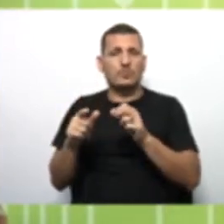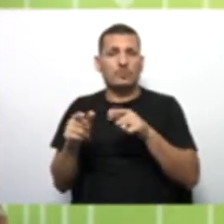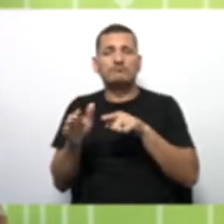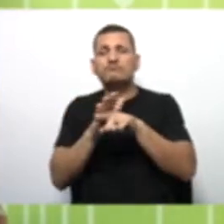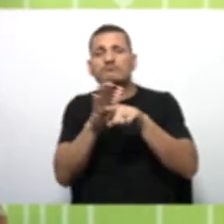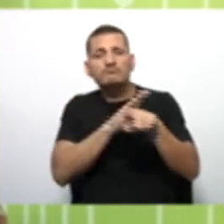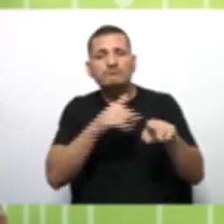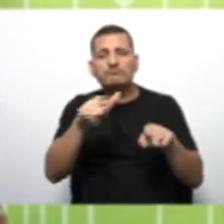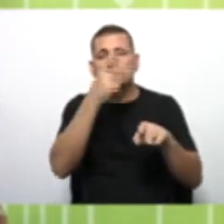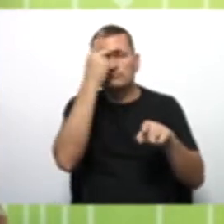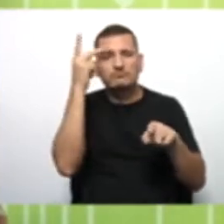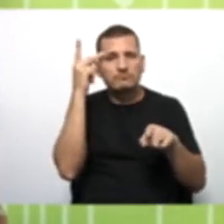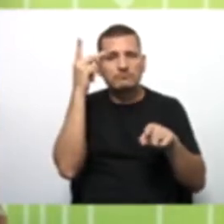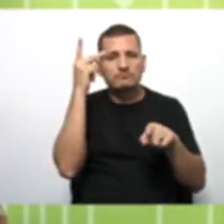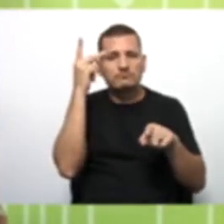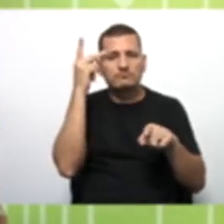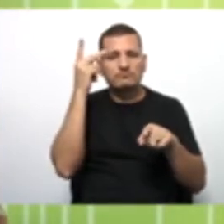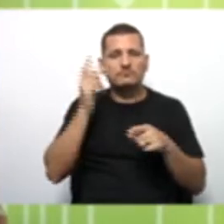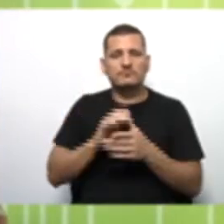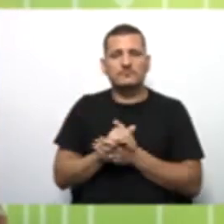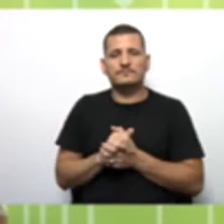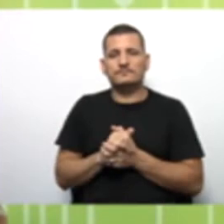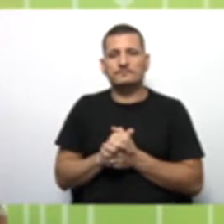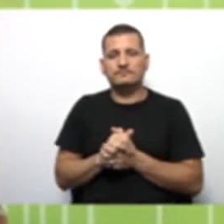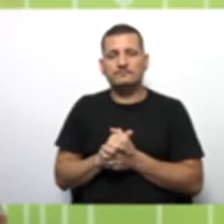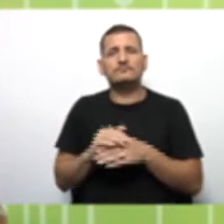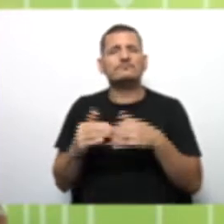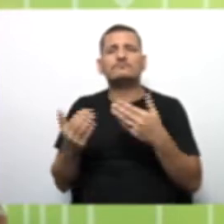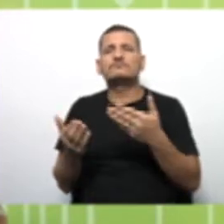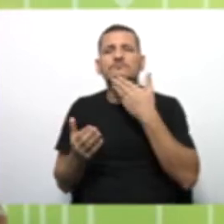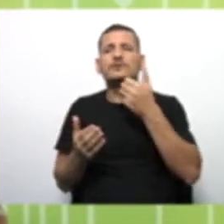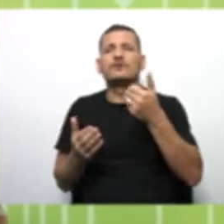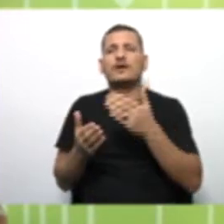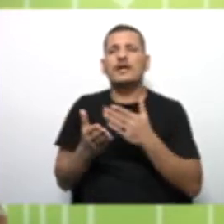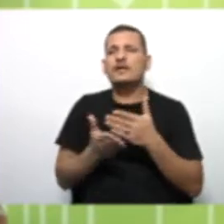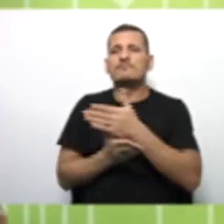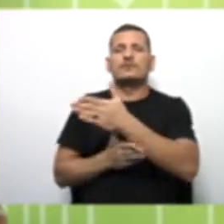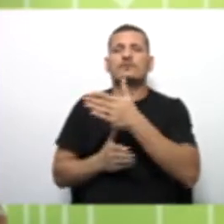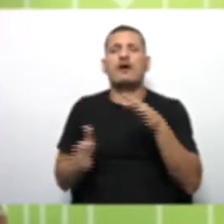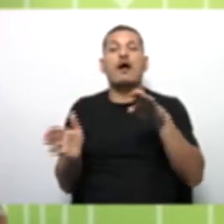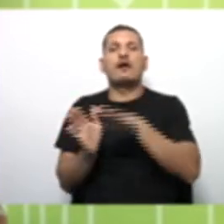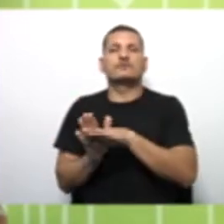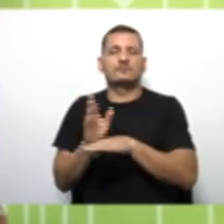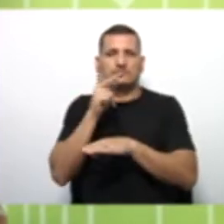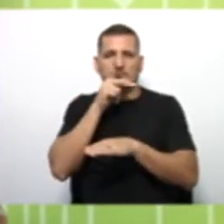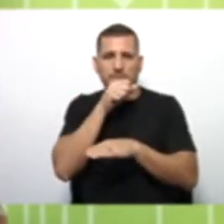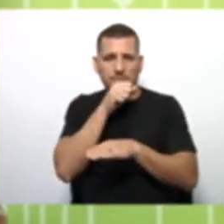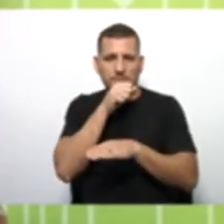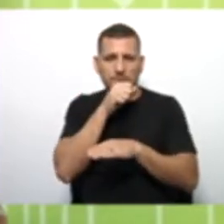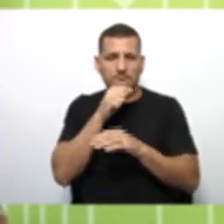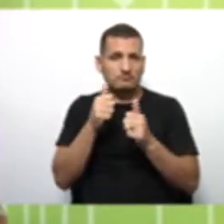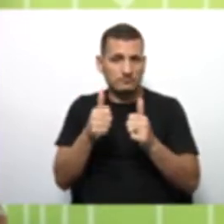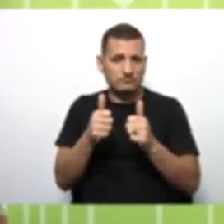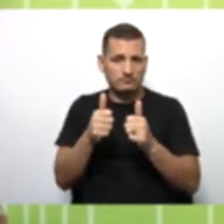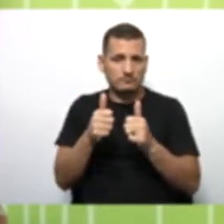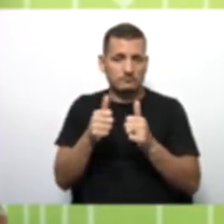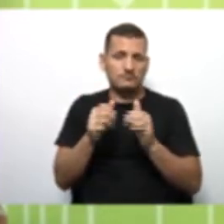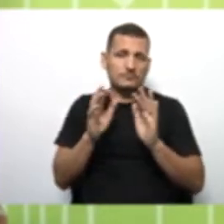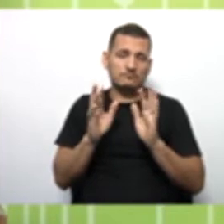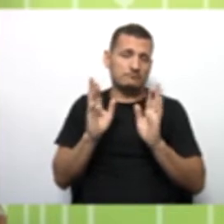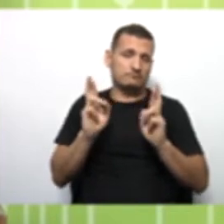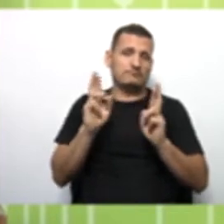outras pessoas que vão estar transitando ali na região, o melhor caminho que vai te levar até o porto de Porto Velho. Beleza? Eu espero que esse exemplo tenha